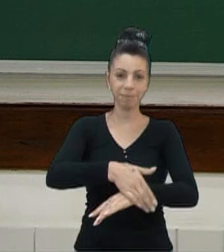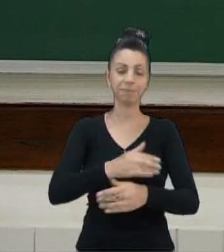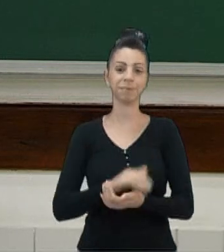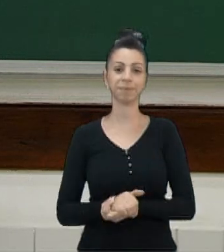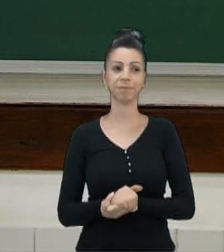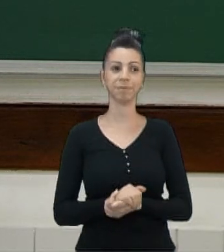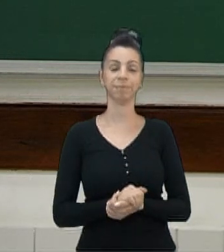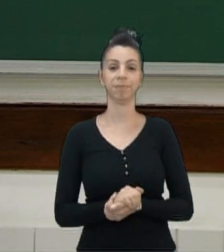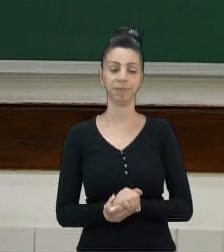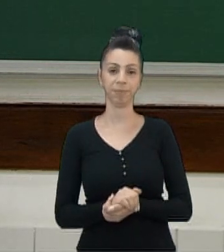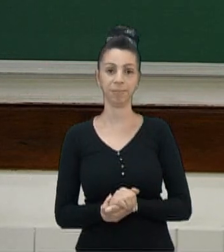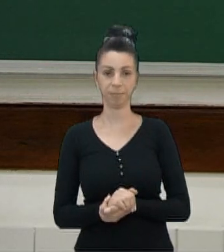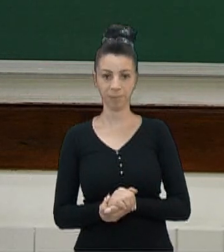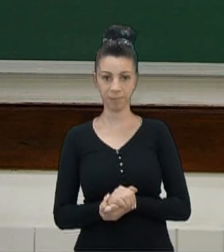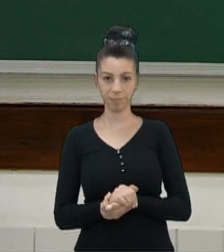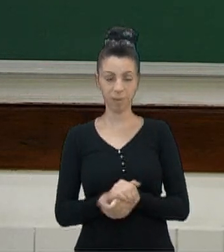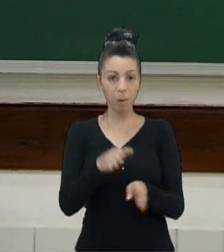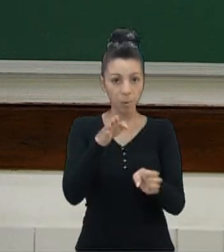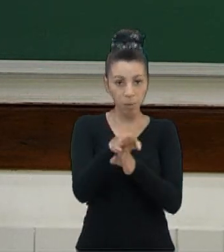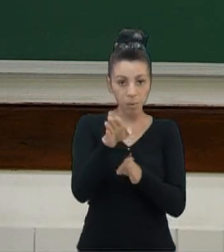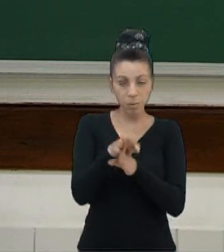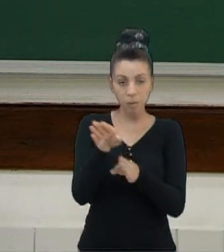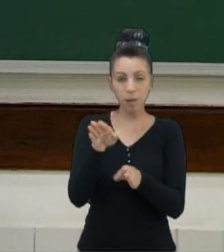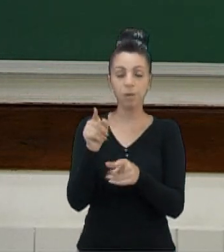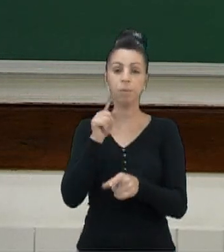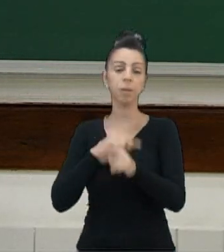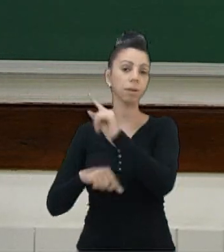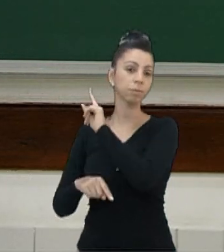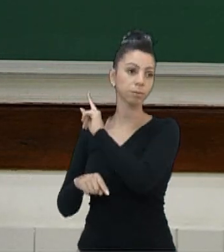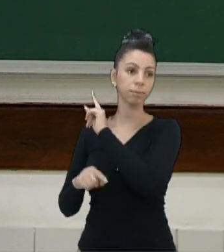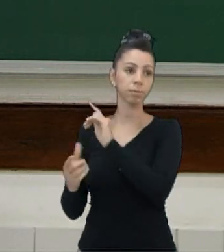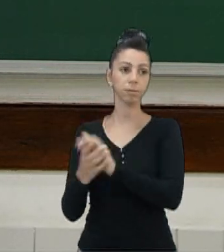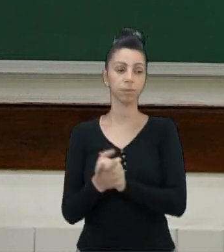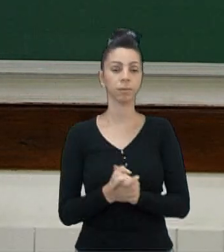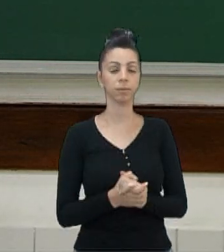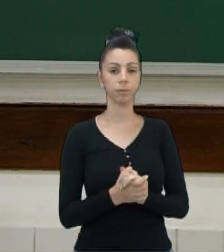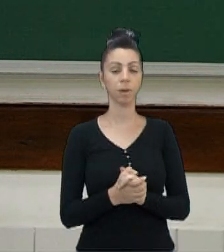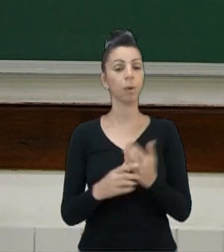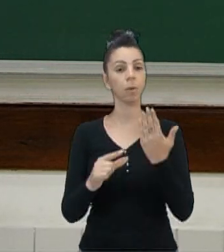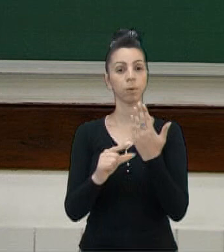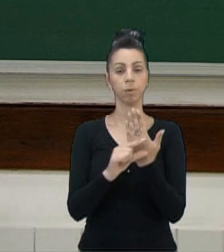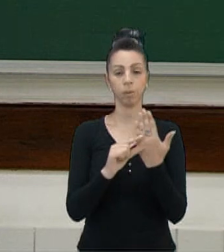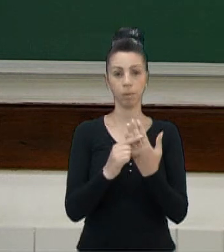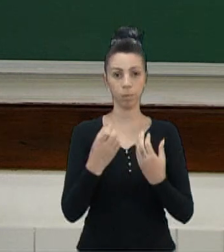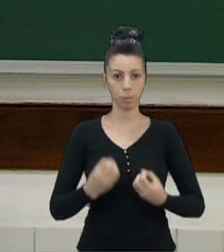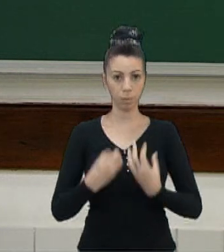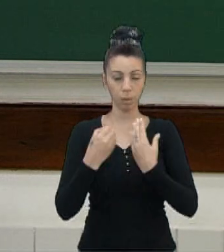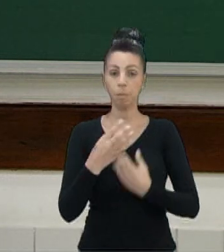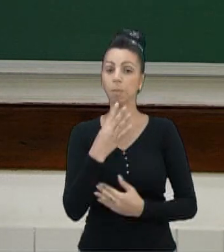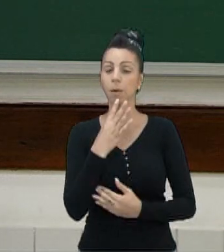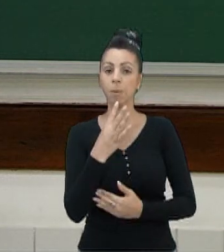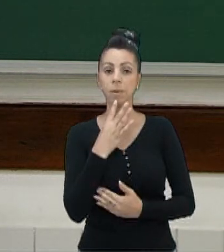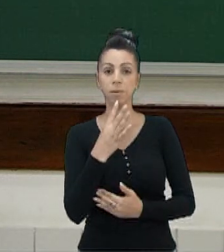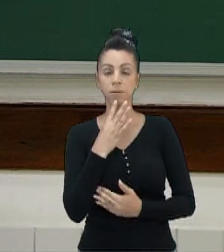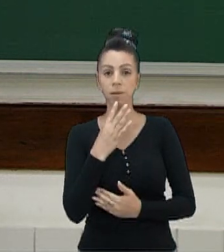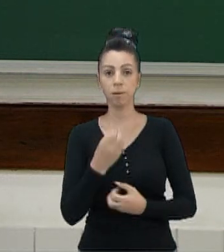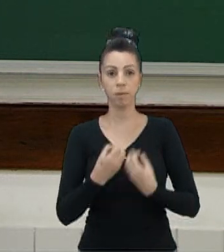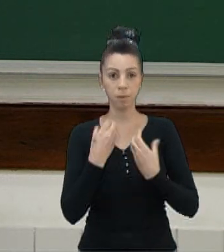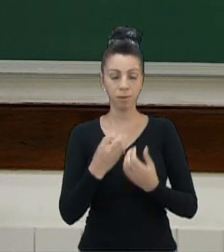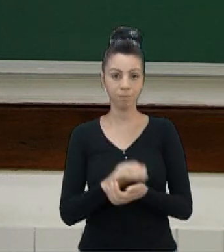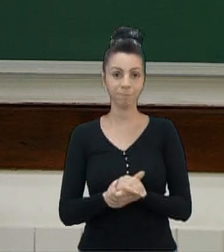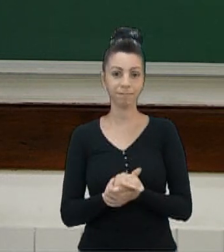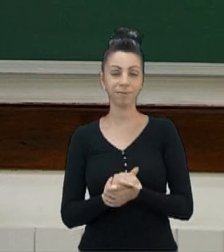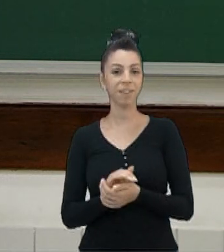você sugestão para você seguir nas redes sociais os poetas citados, tá bom? Conhecer um pouco mais do trabalho. Muito obrigada e até